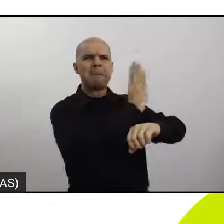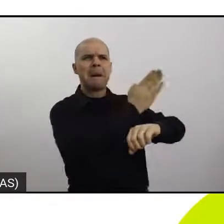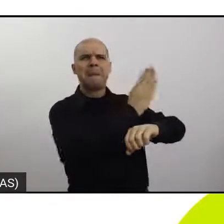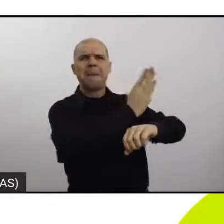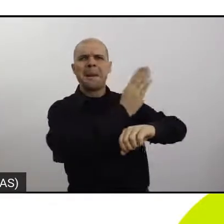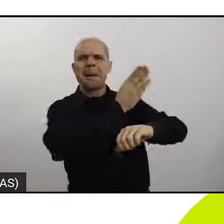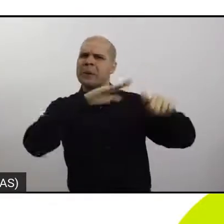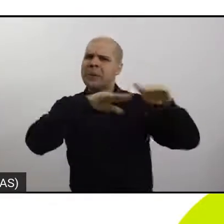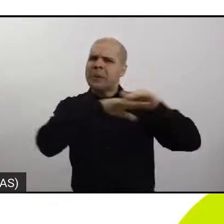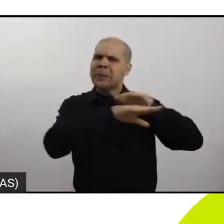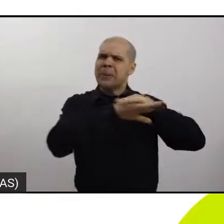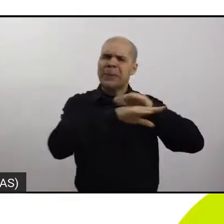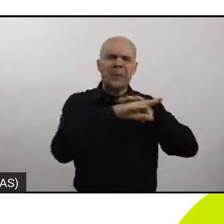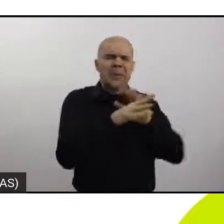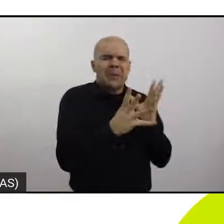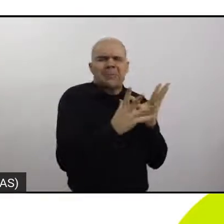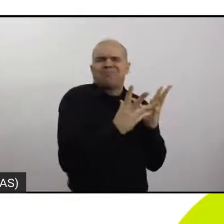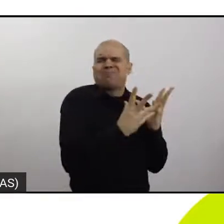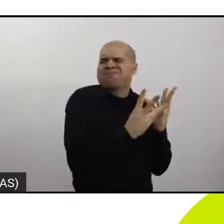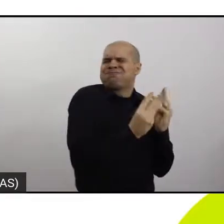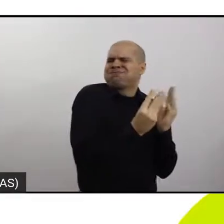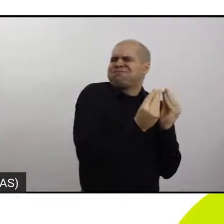documentos,